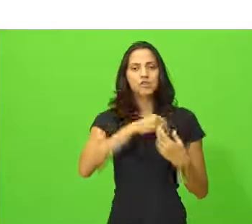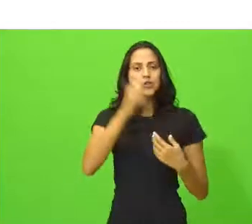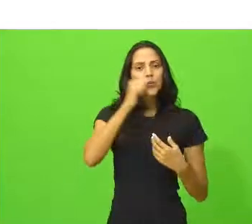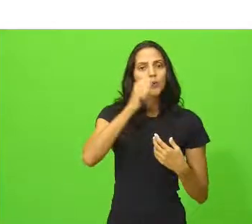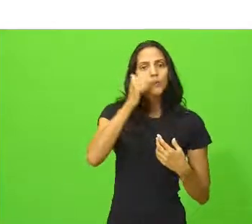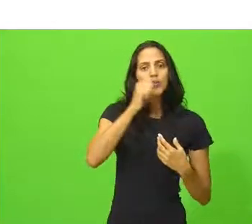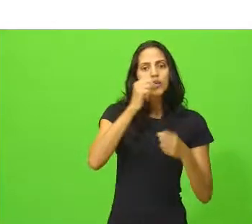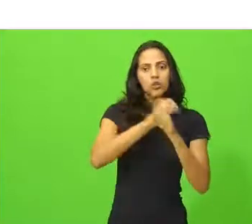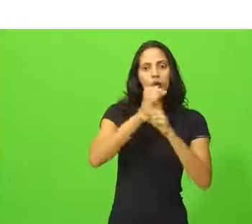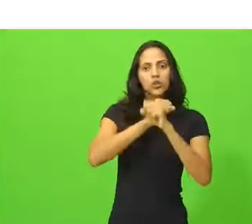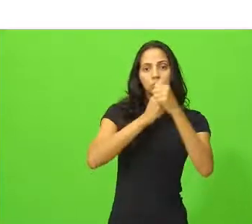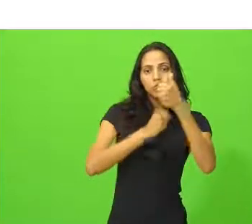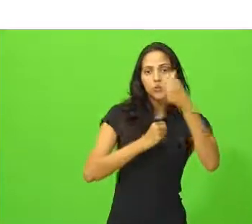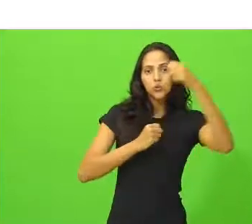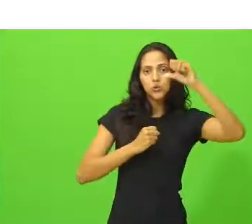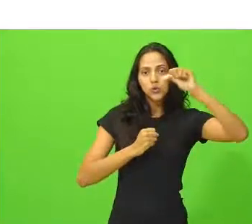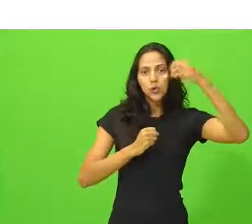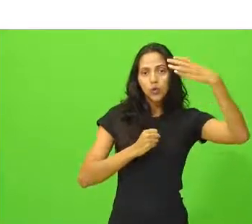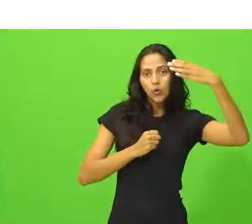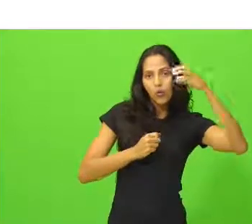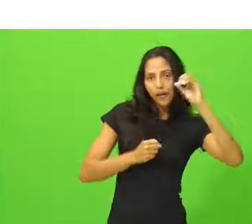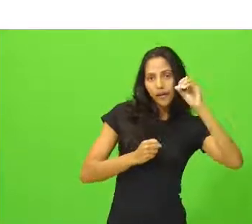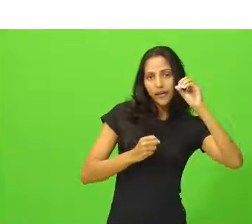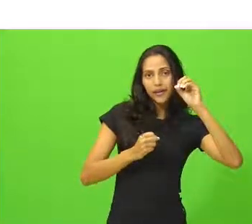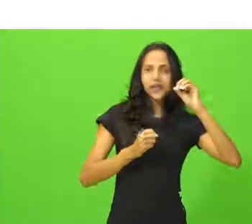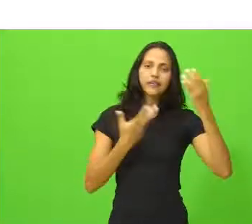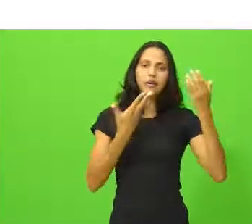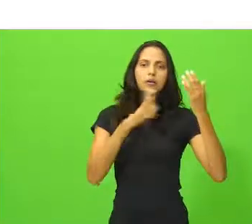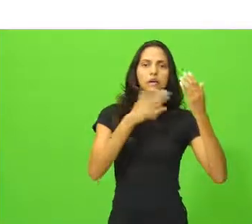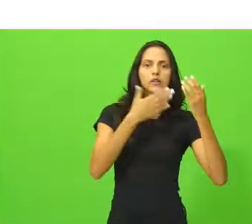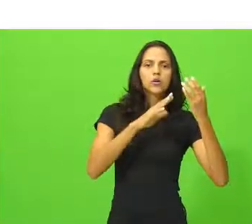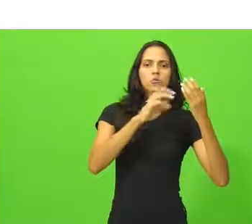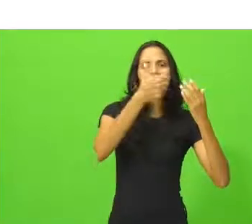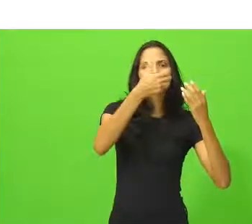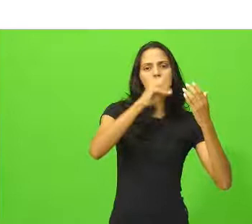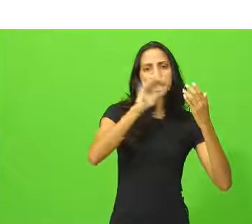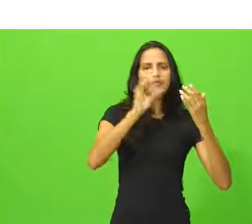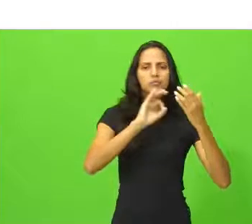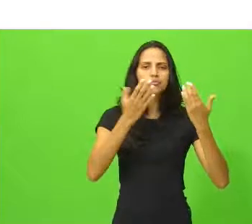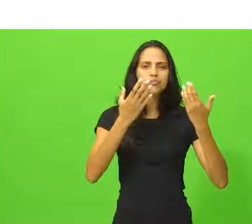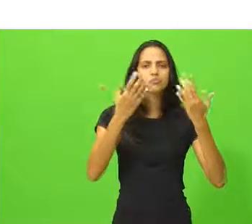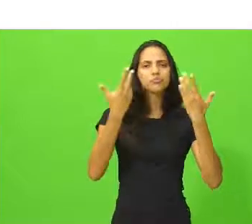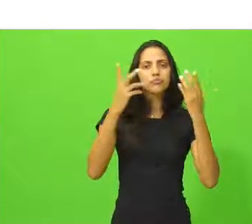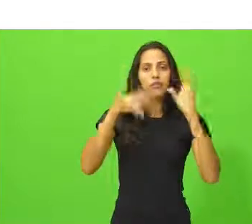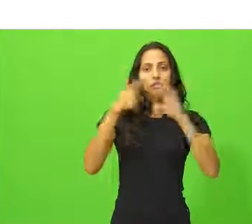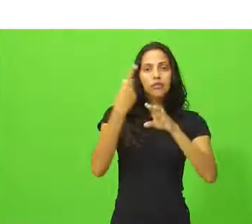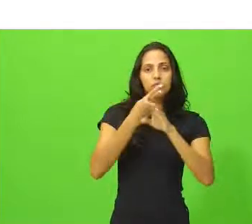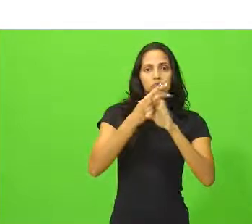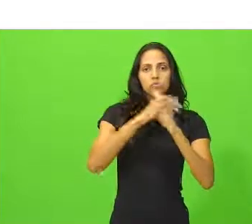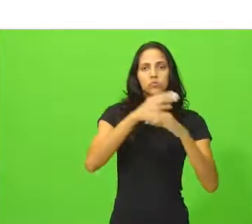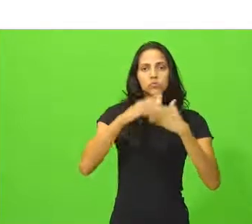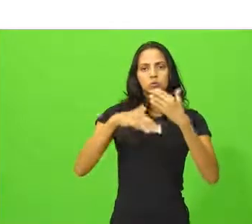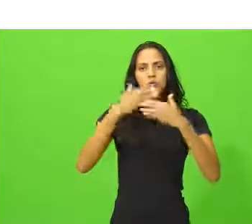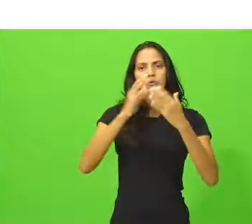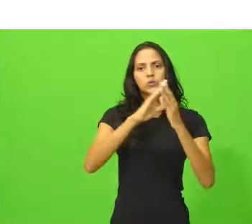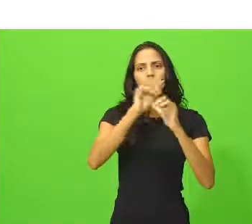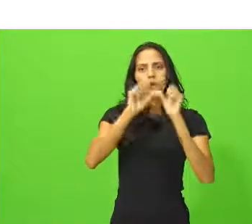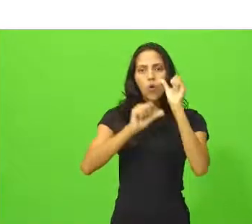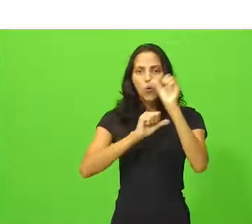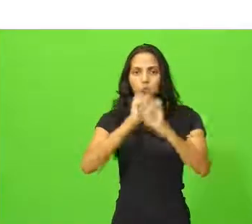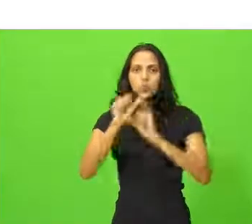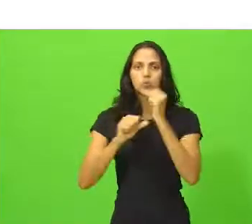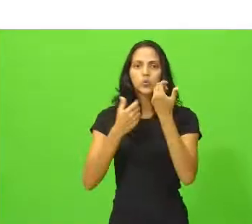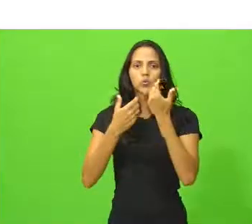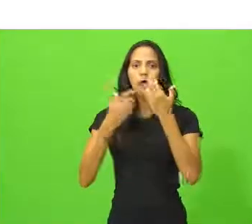Em 1940, a média era de 6,16. Conforme os decênios, vocês estão notando que nós estamos